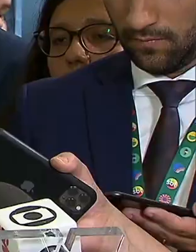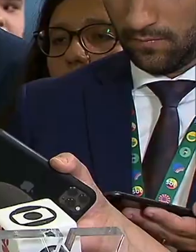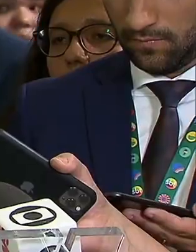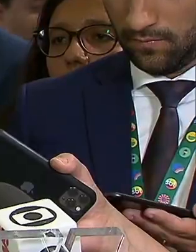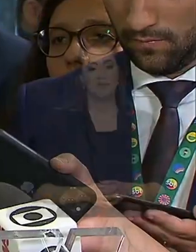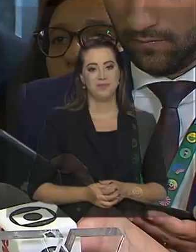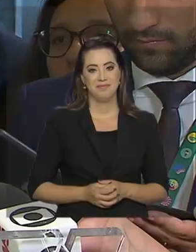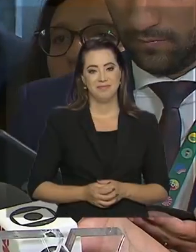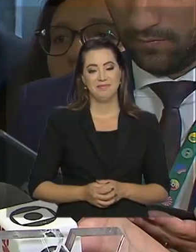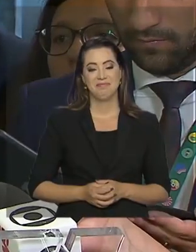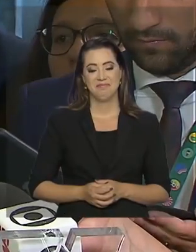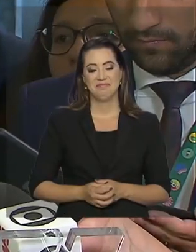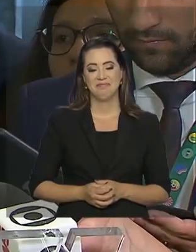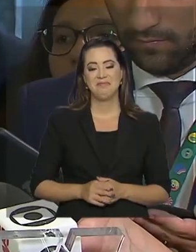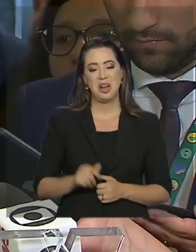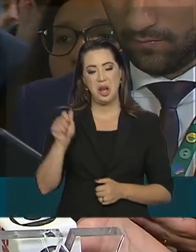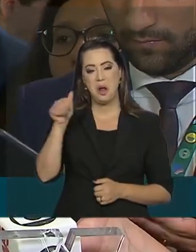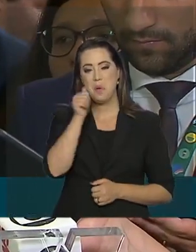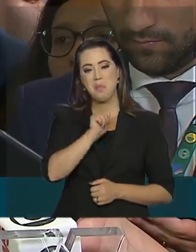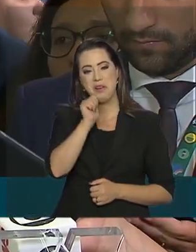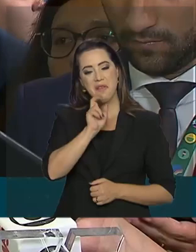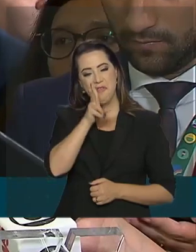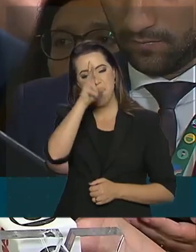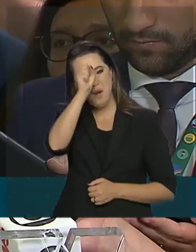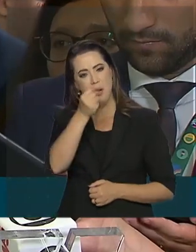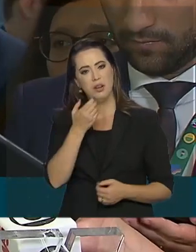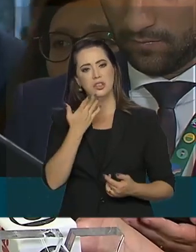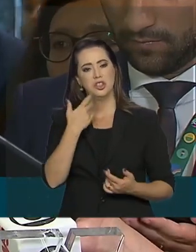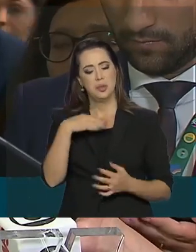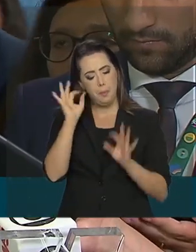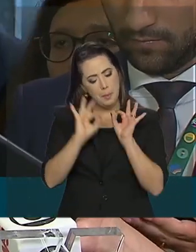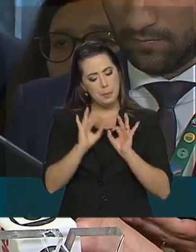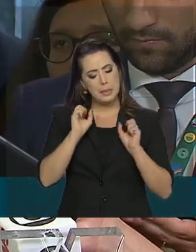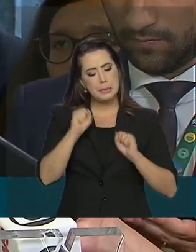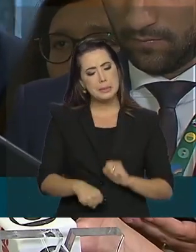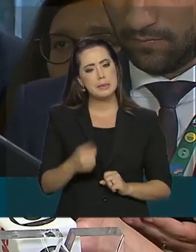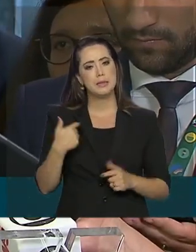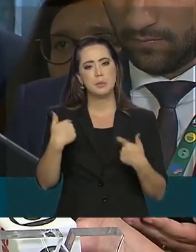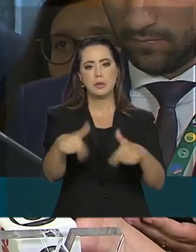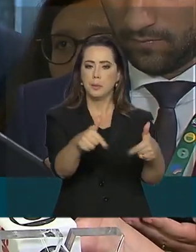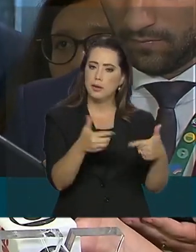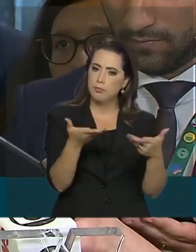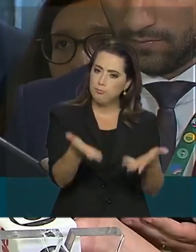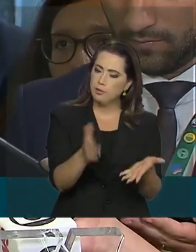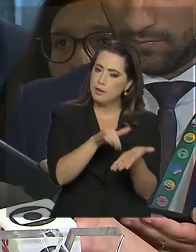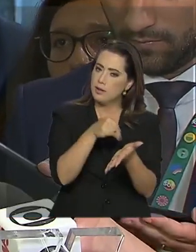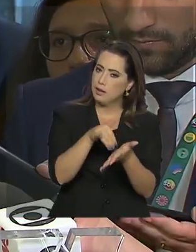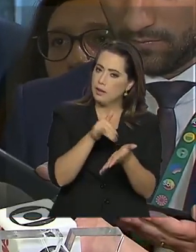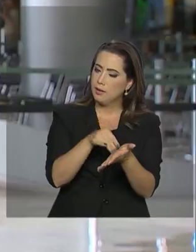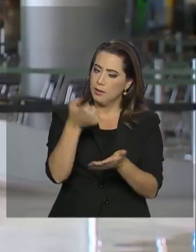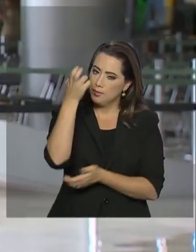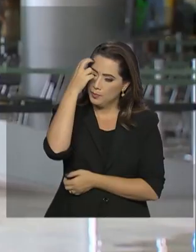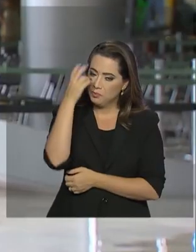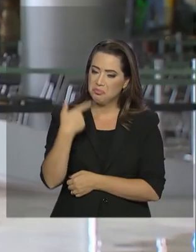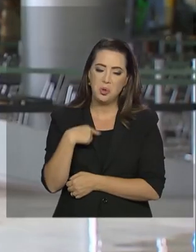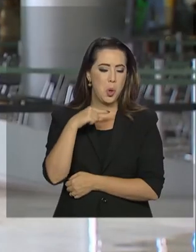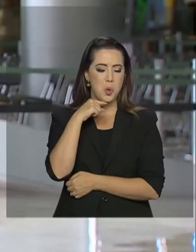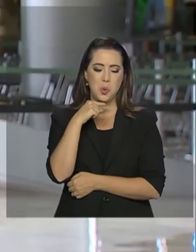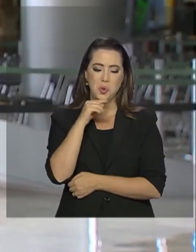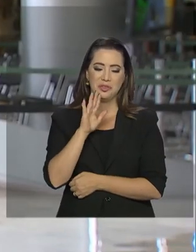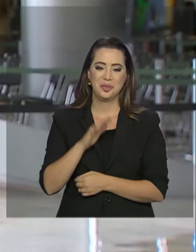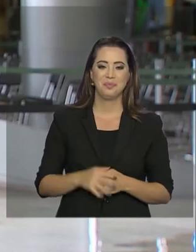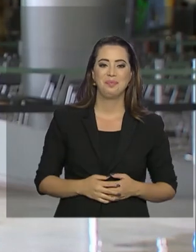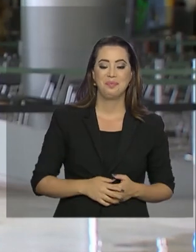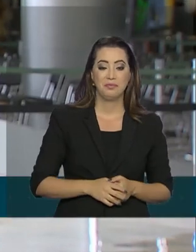Ela é muito sagaz, ela está extremamente preparada para essa função, eu não tenho a menor dúvida. A atriz